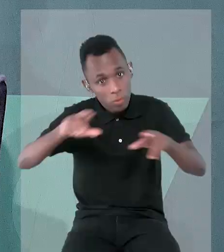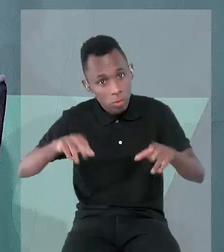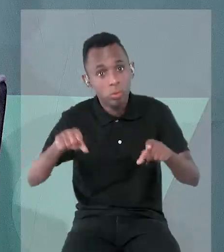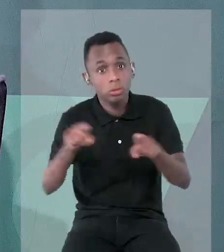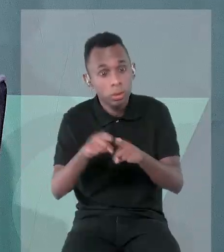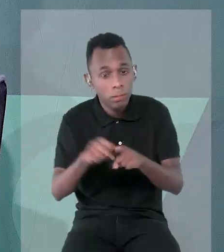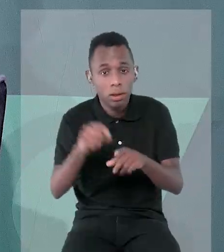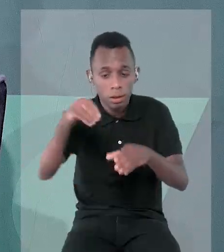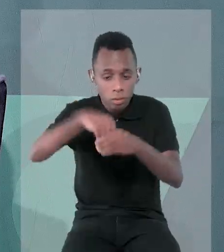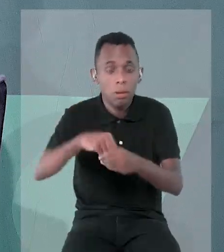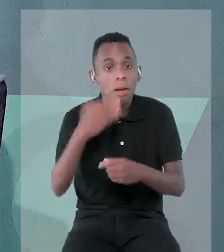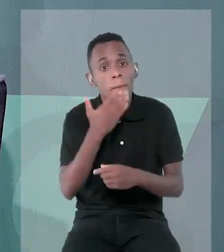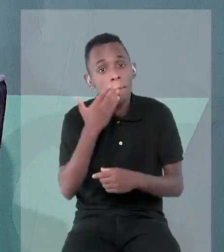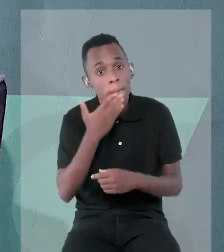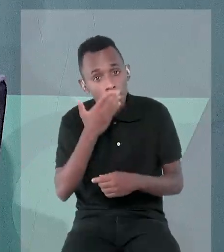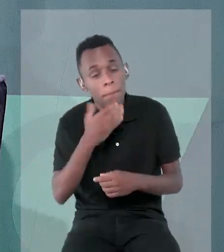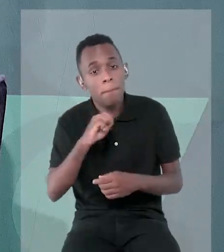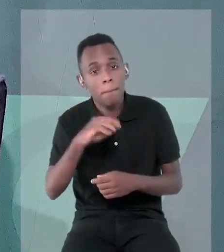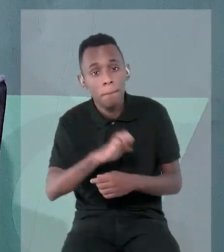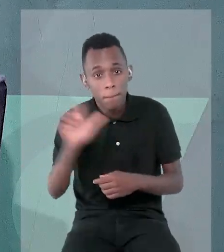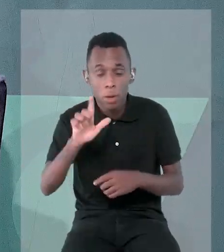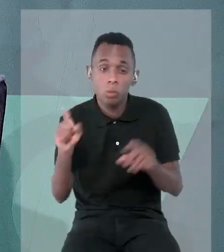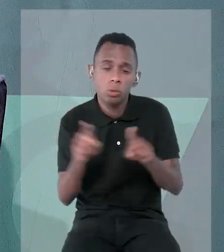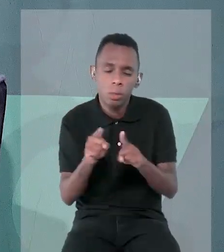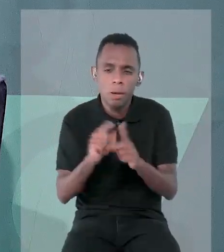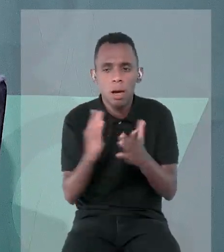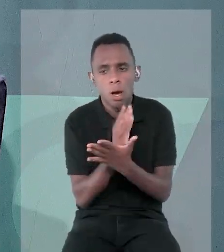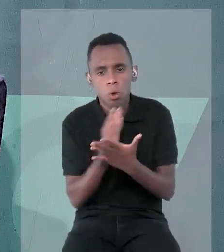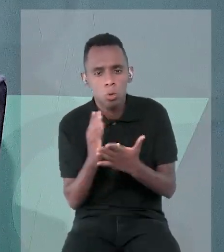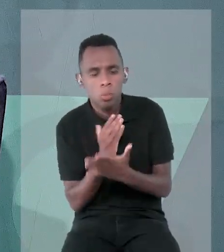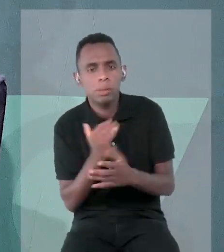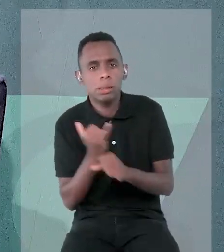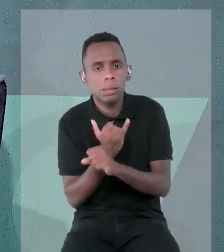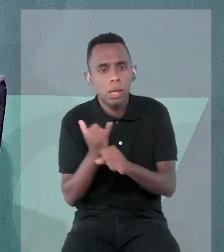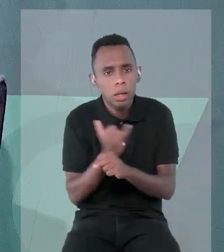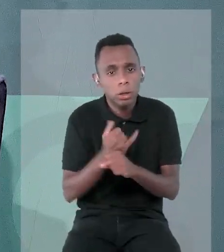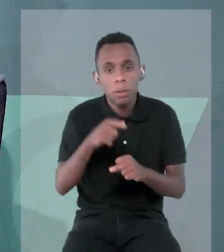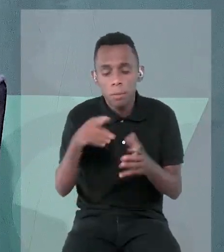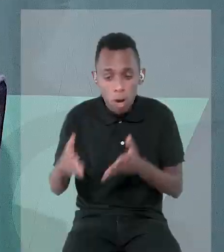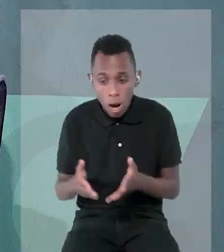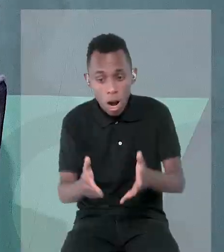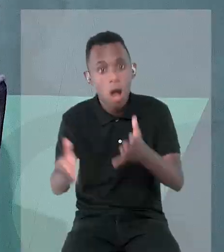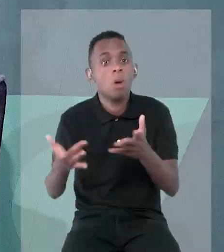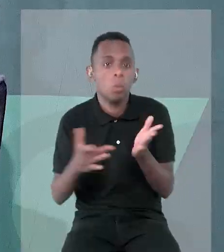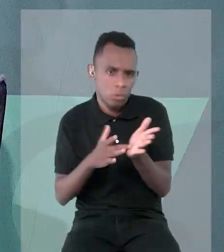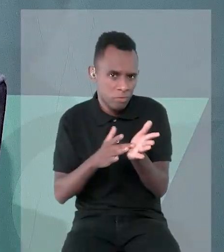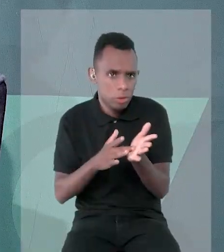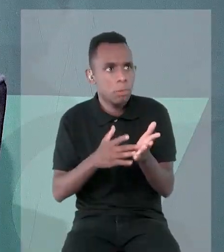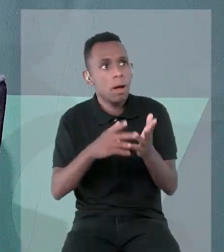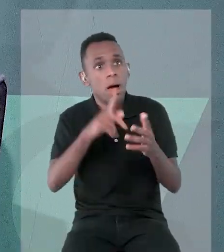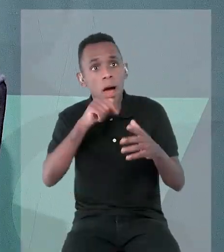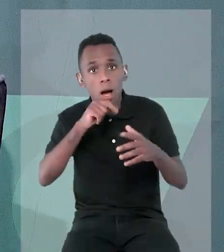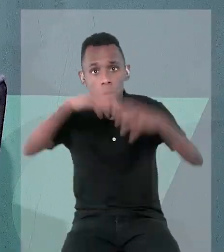lá dentro, e ao mesmo tempo a gente vai fazer pequenos lagos artificiais para coletar essa água de chuva,